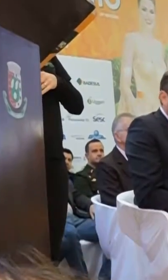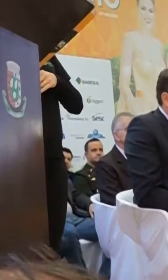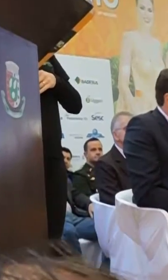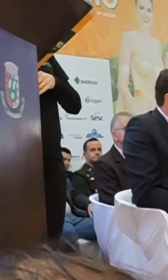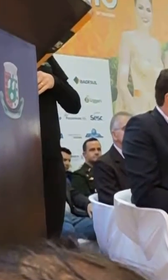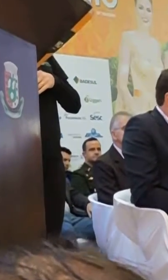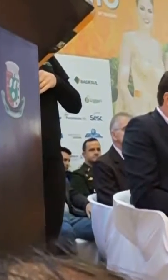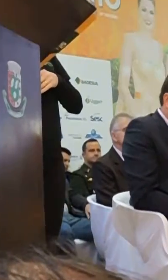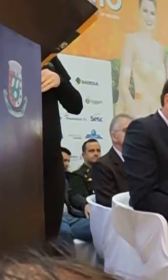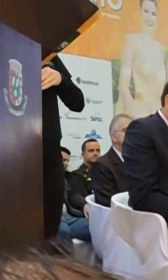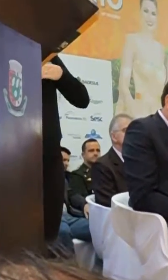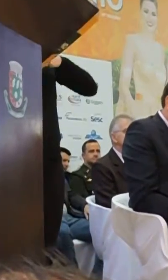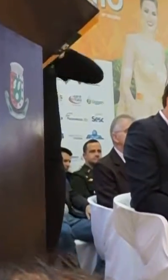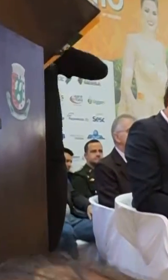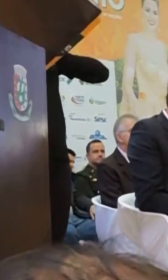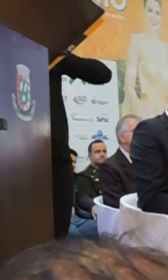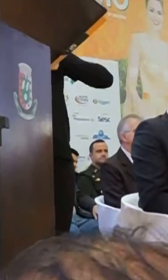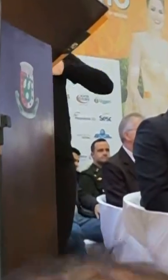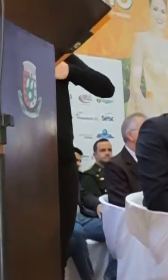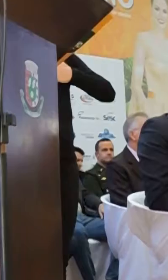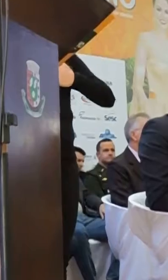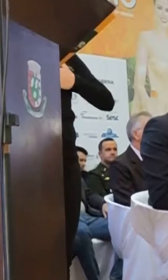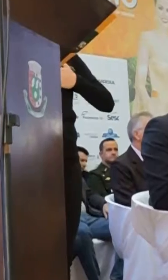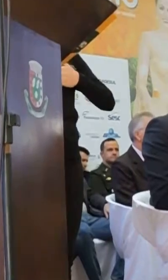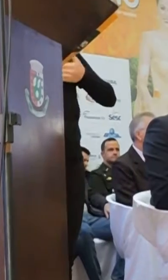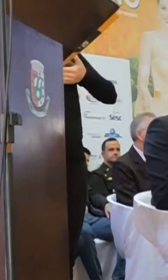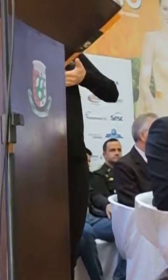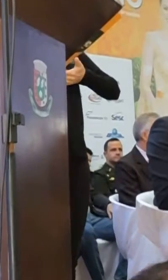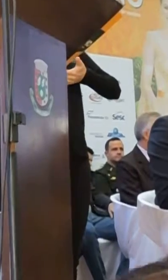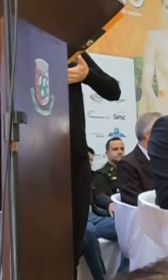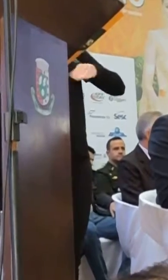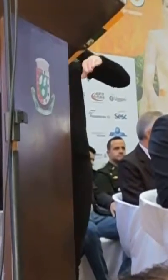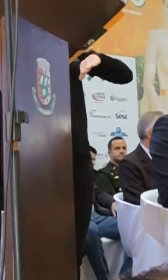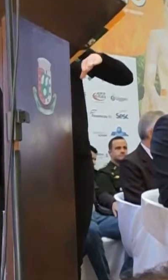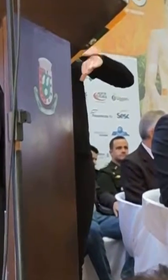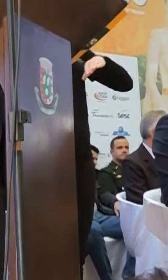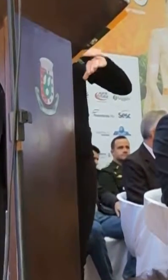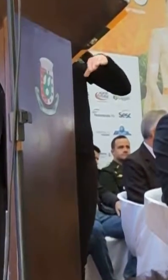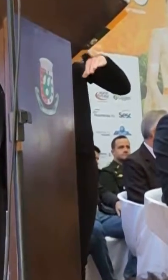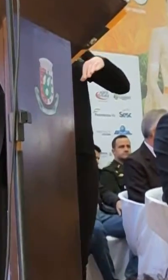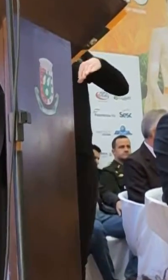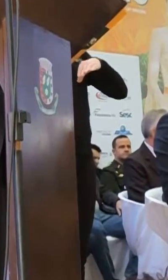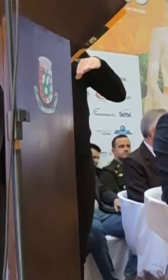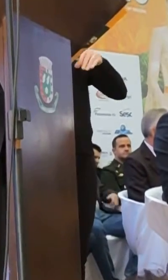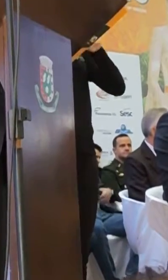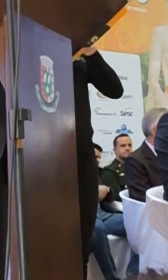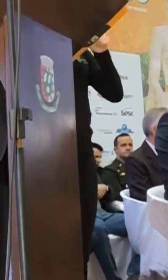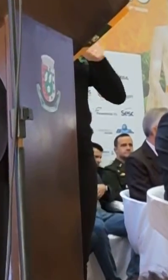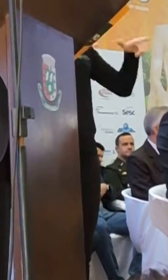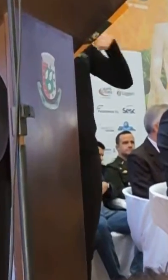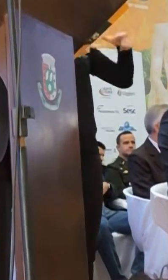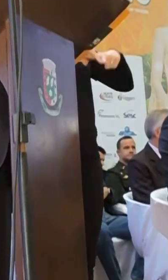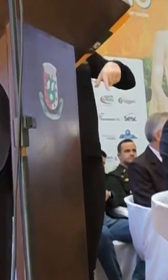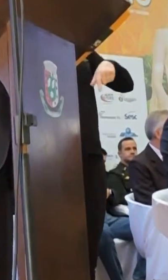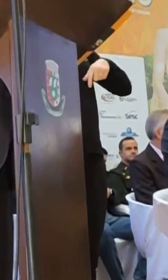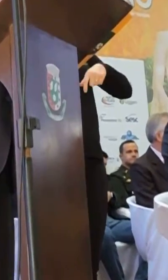para colaborar com a política. Lá se vão mais de 2 décadas de trabalho